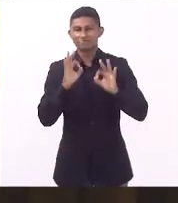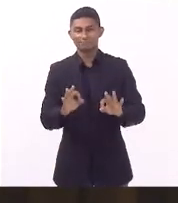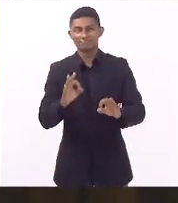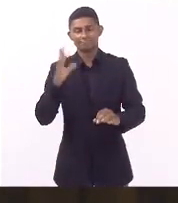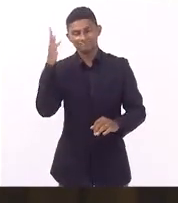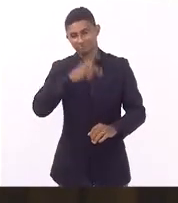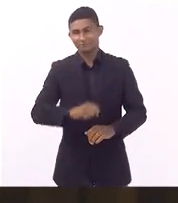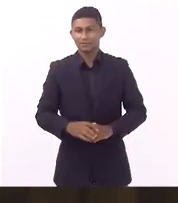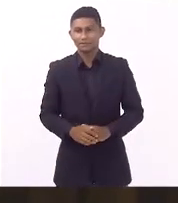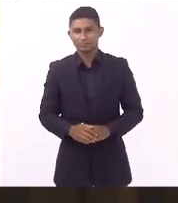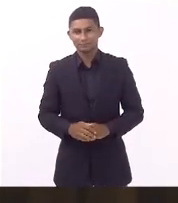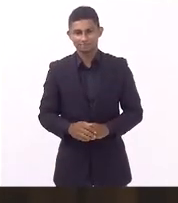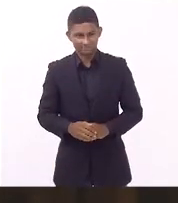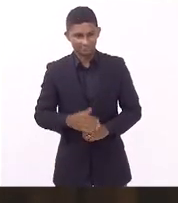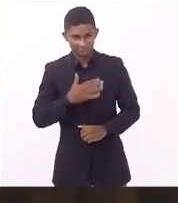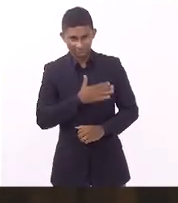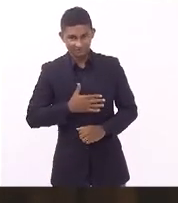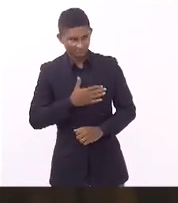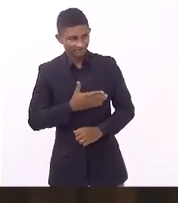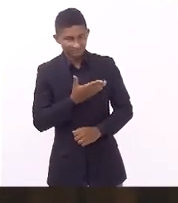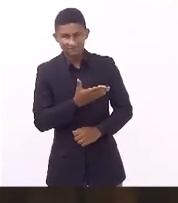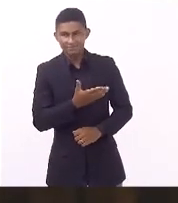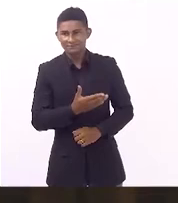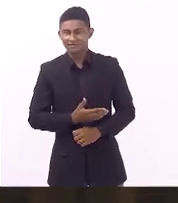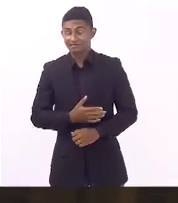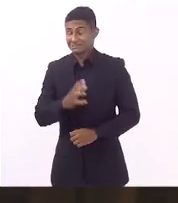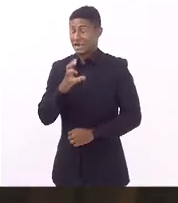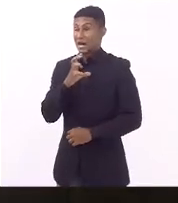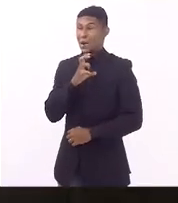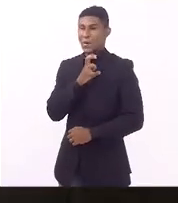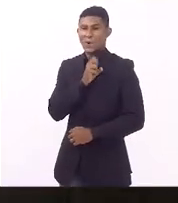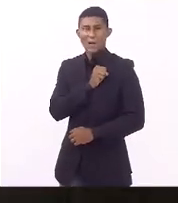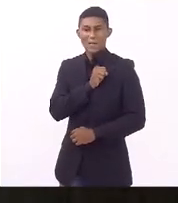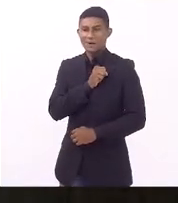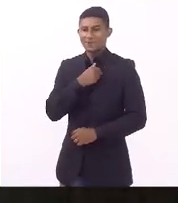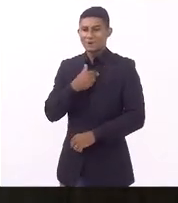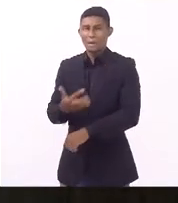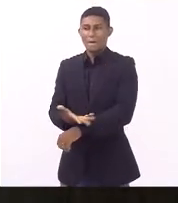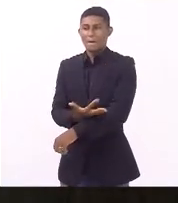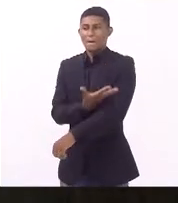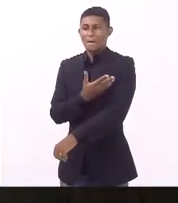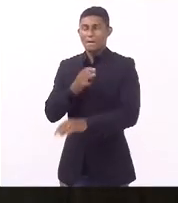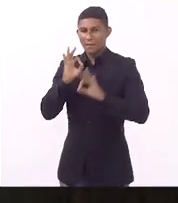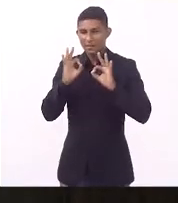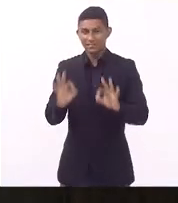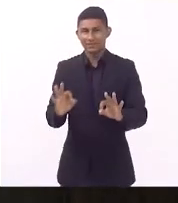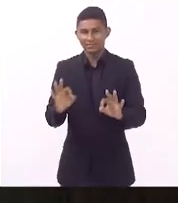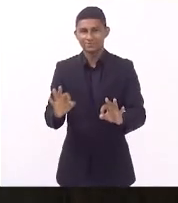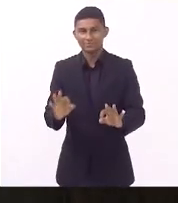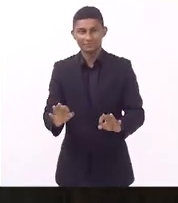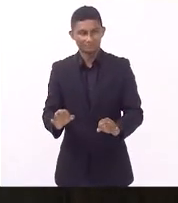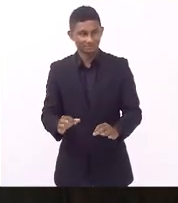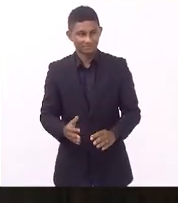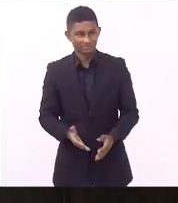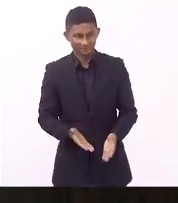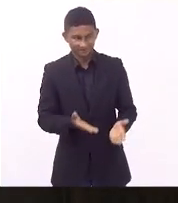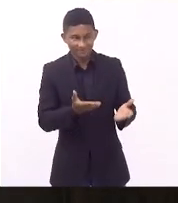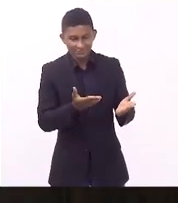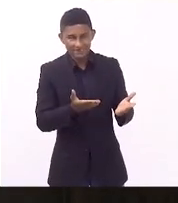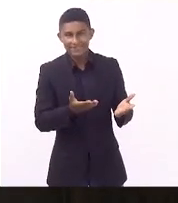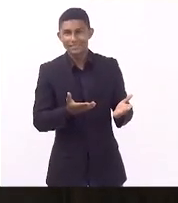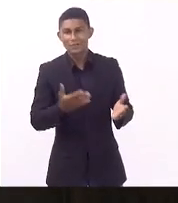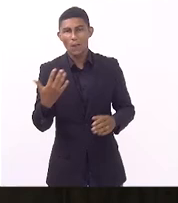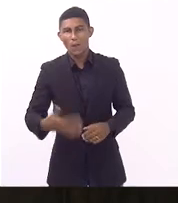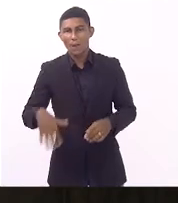bonito. Tá gostando, Pagé? Tô adorando. Olha. Emocionado. Olha, você não é fácil não, hein? Nem